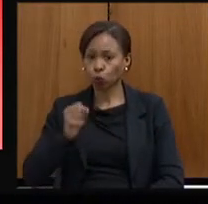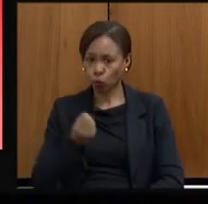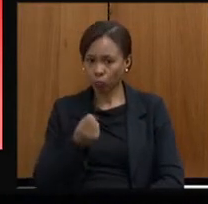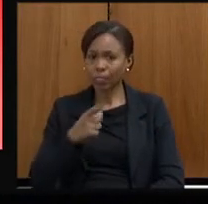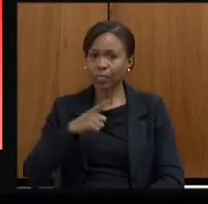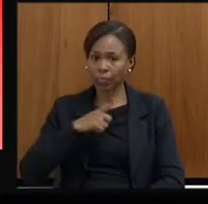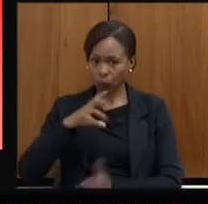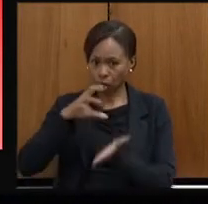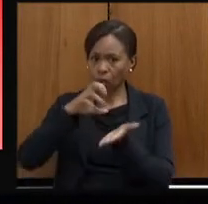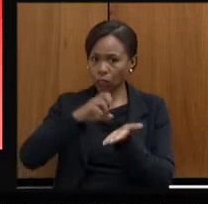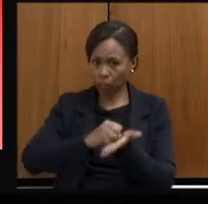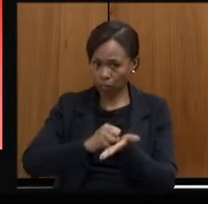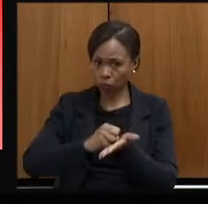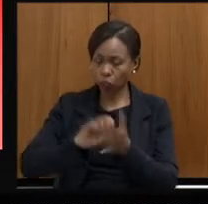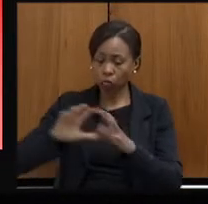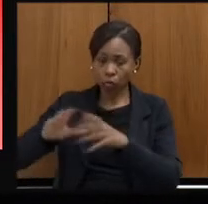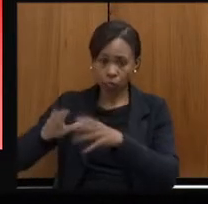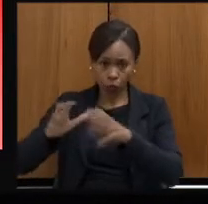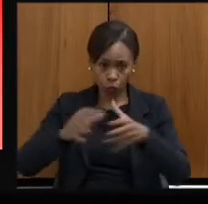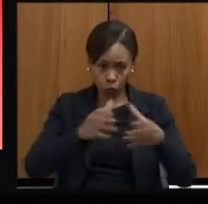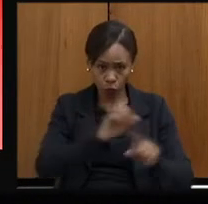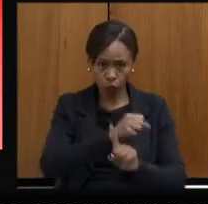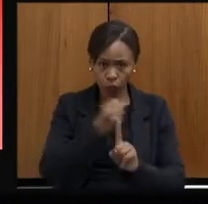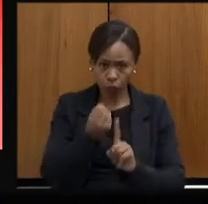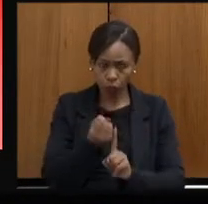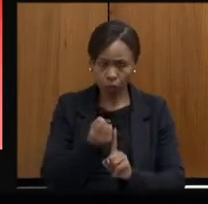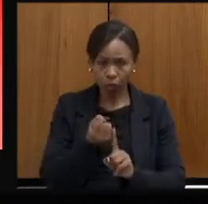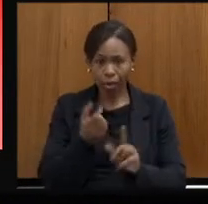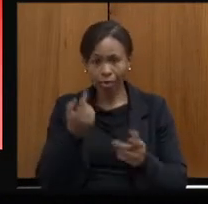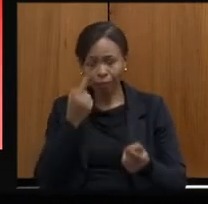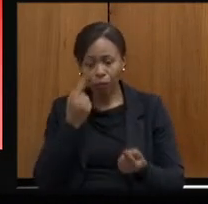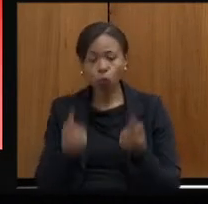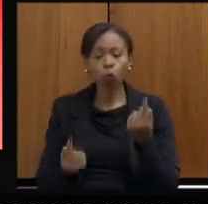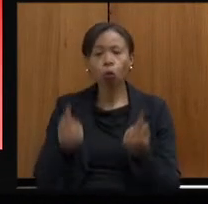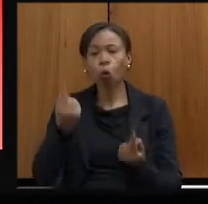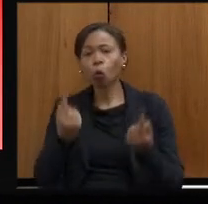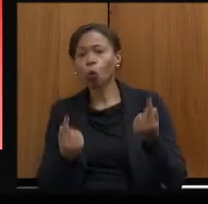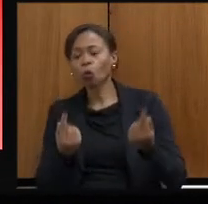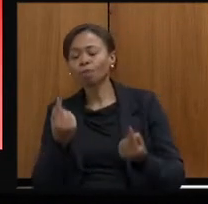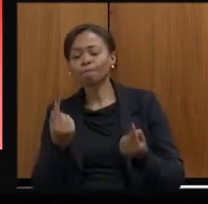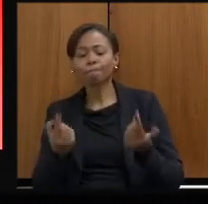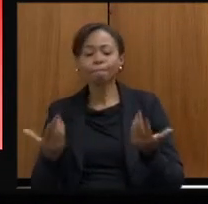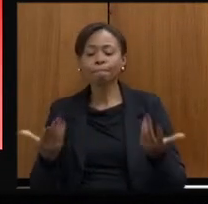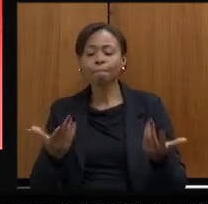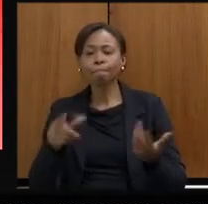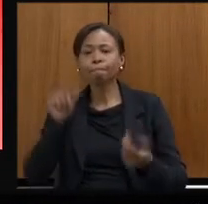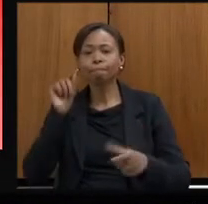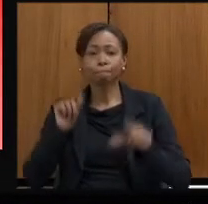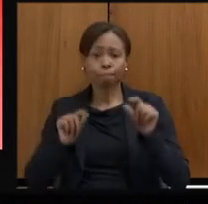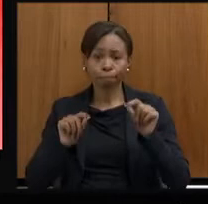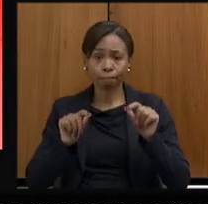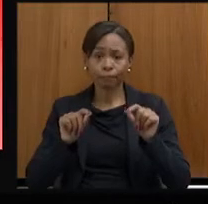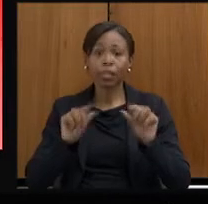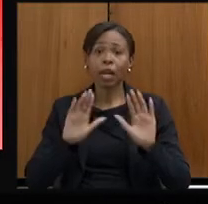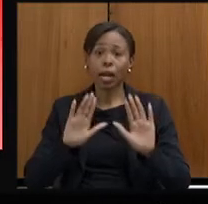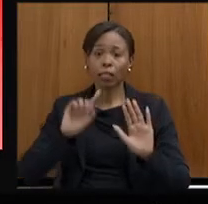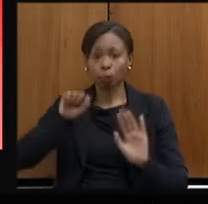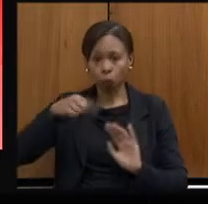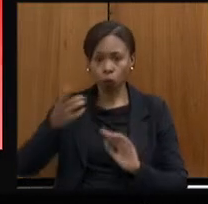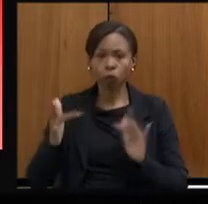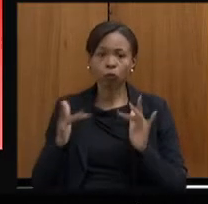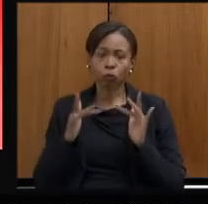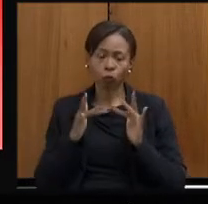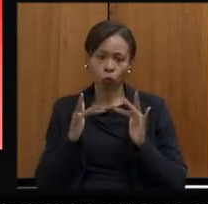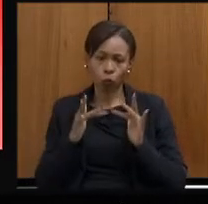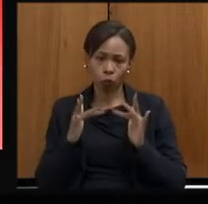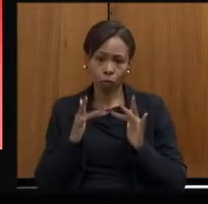e fazemos um ranking das necessidades que são elegíveis. A partir daí, nós entramos em contato para ver